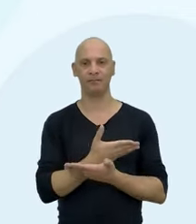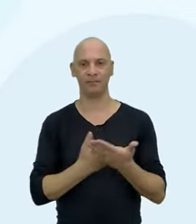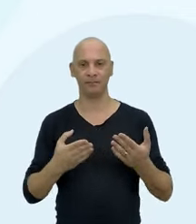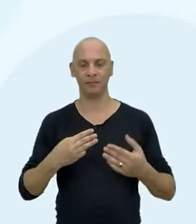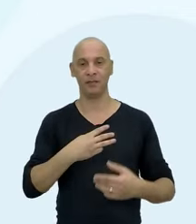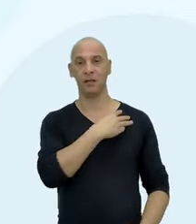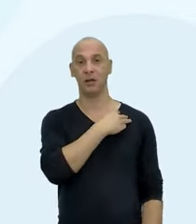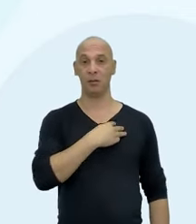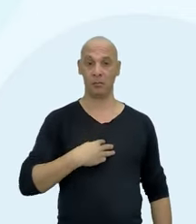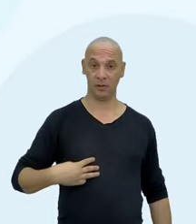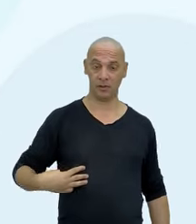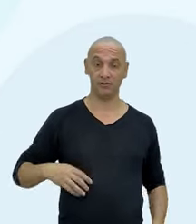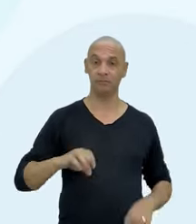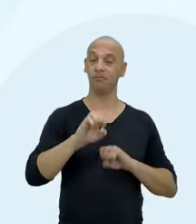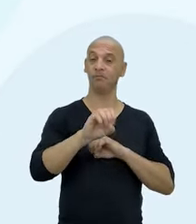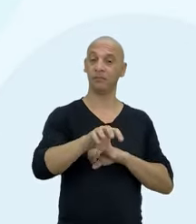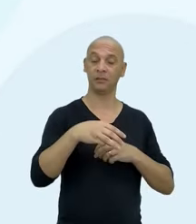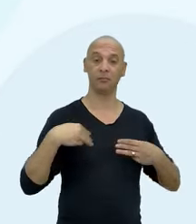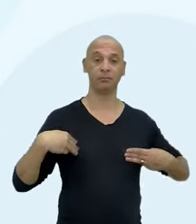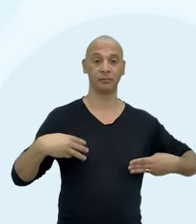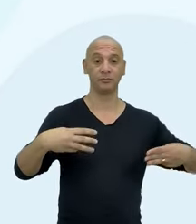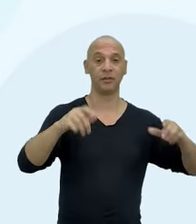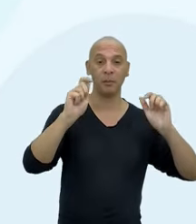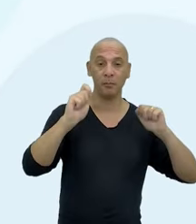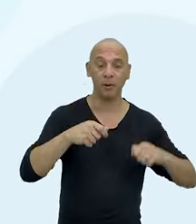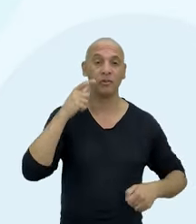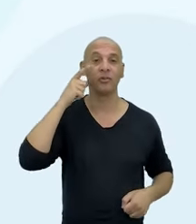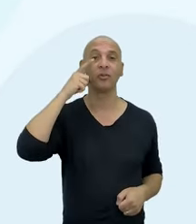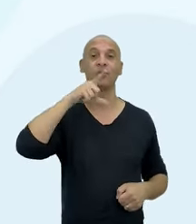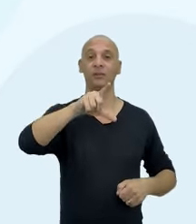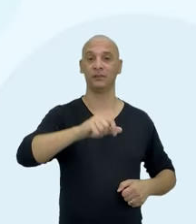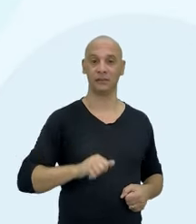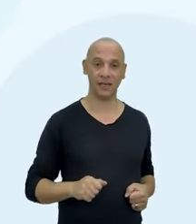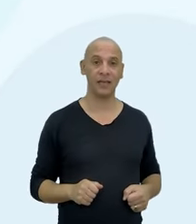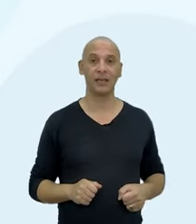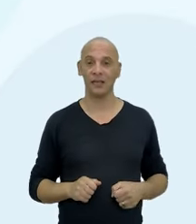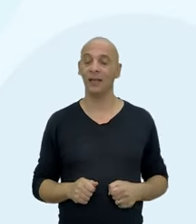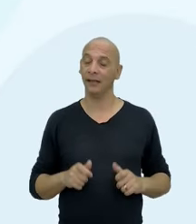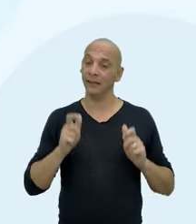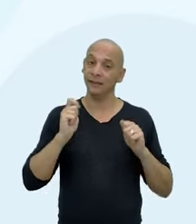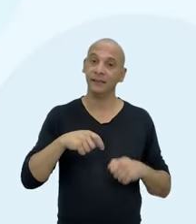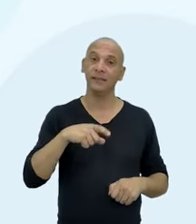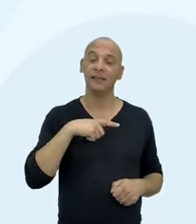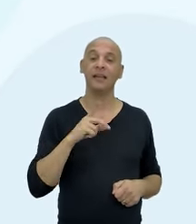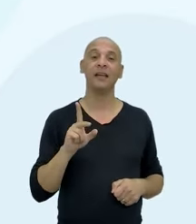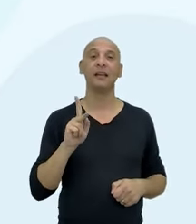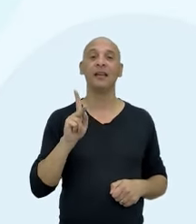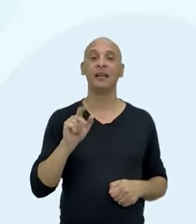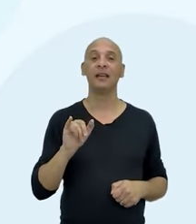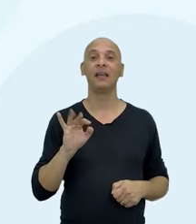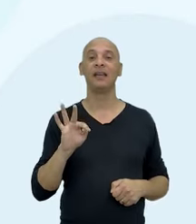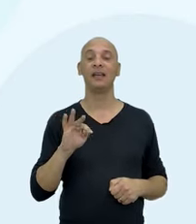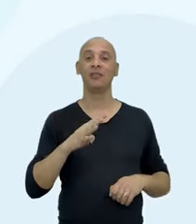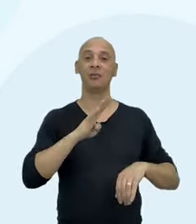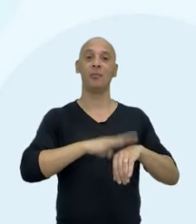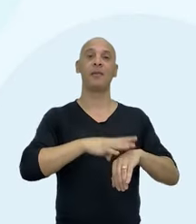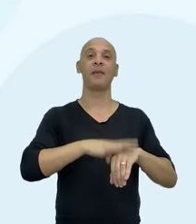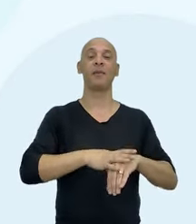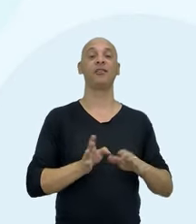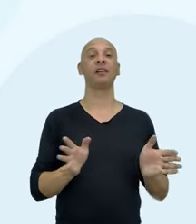Ministério da Educação o podem adquirir os recursos né lá como sendo kit matemática